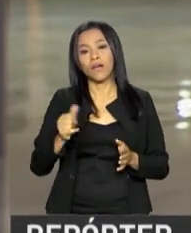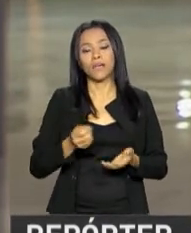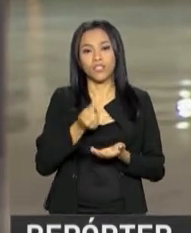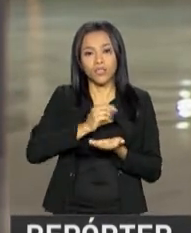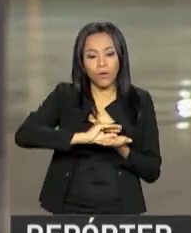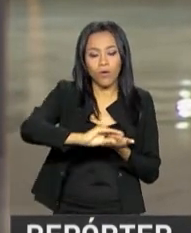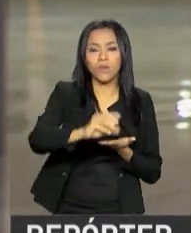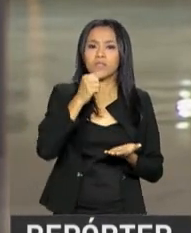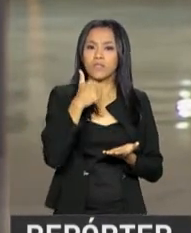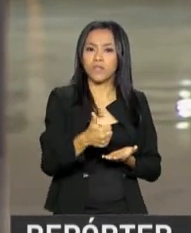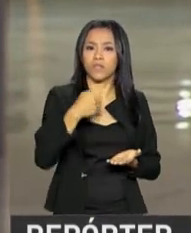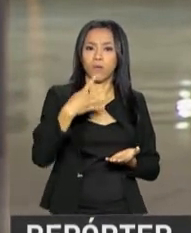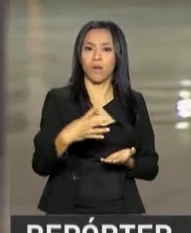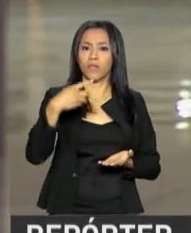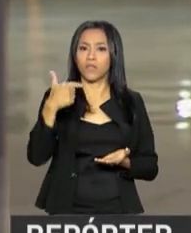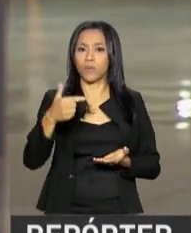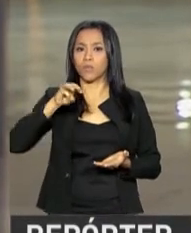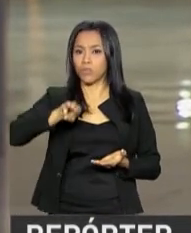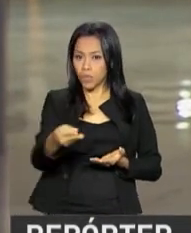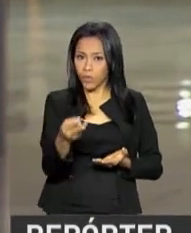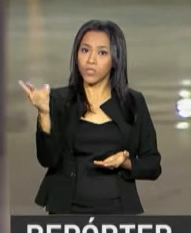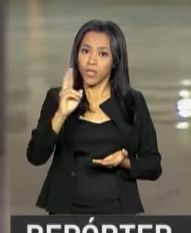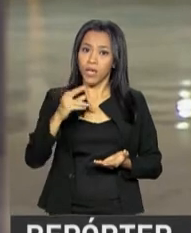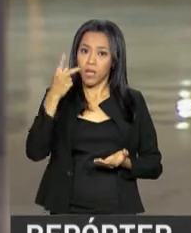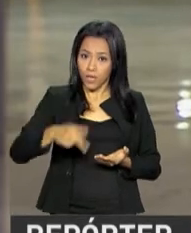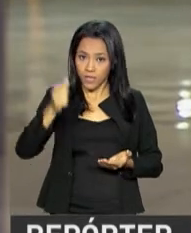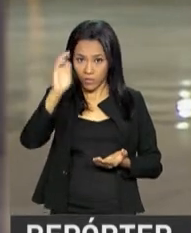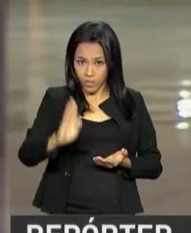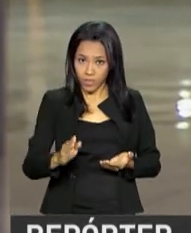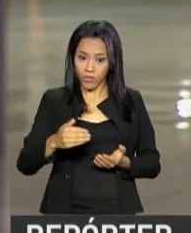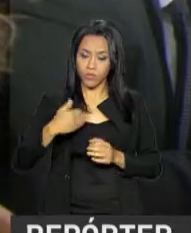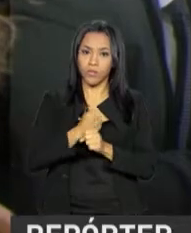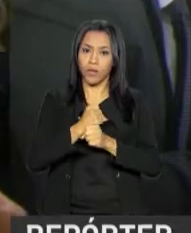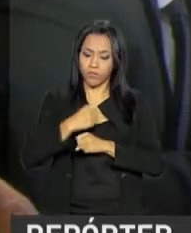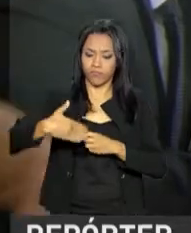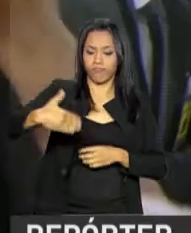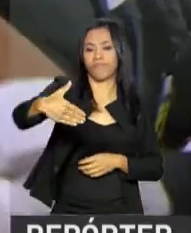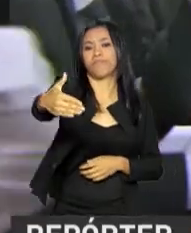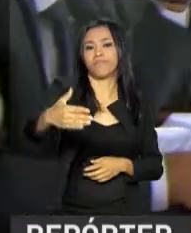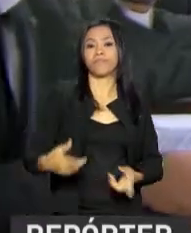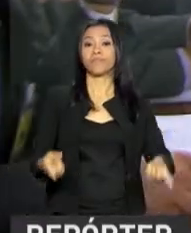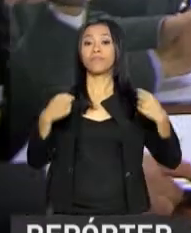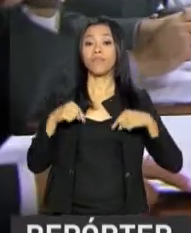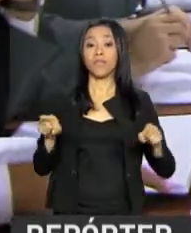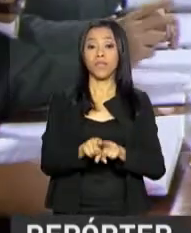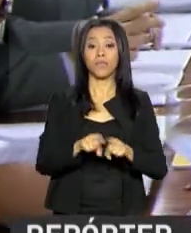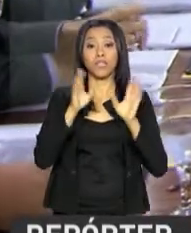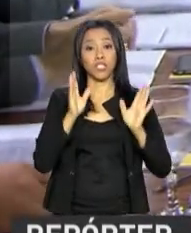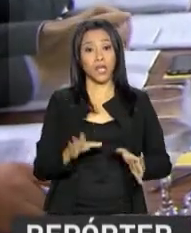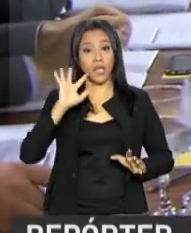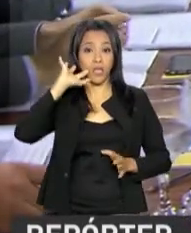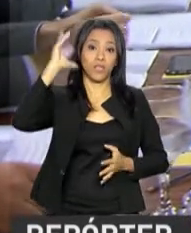142 bilhões de reais em investimentos no país nos próximos anos também ficaram definidos quais vão ser